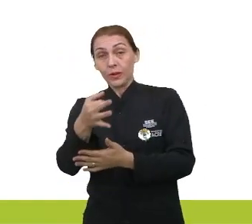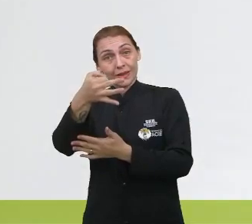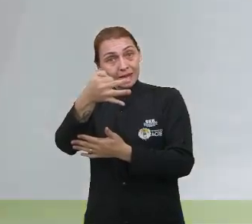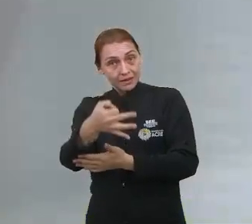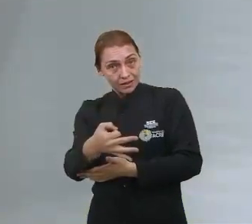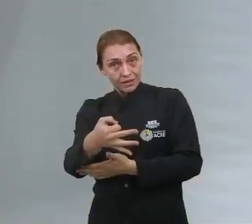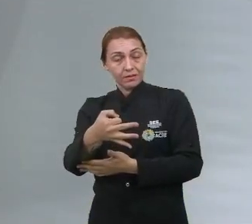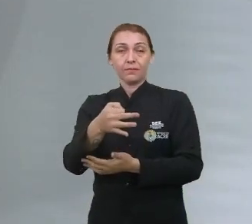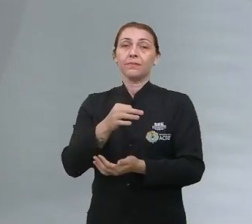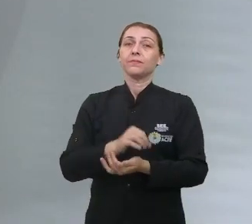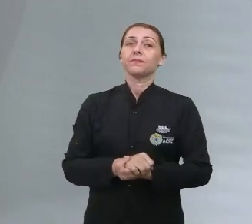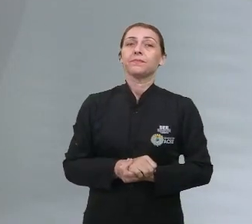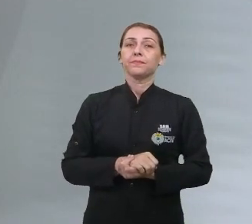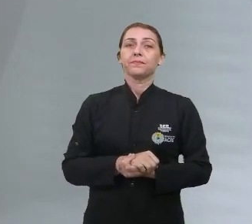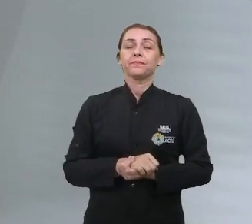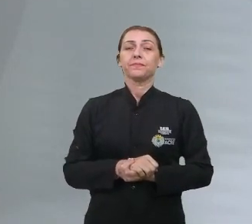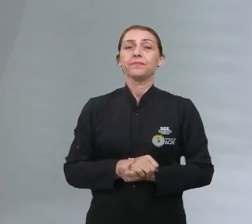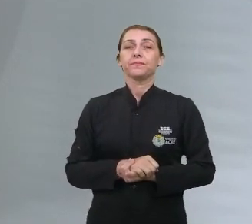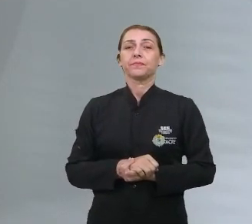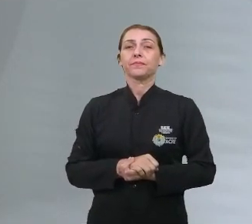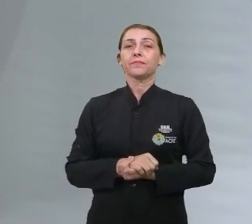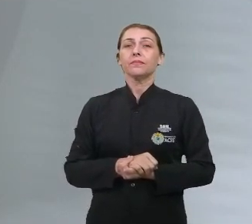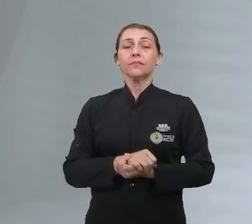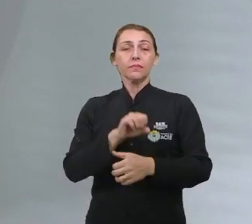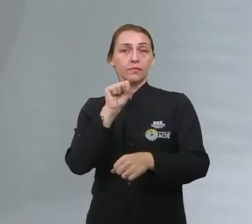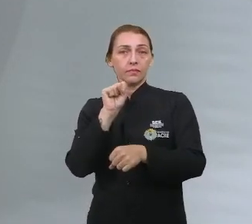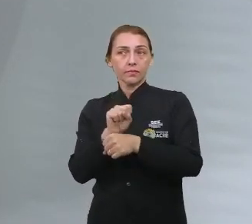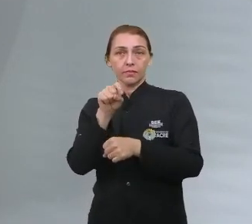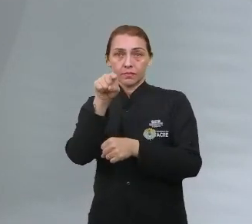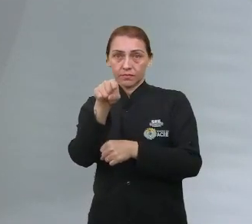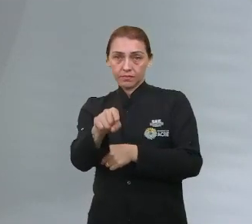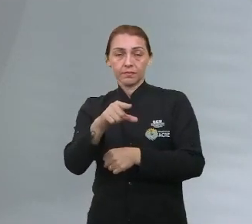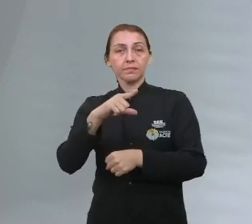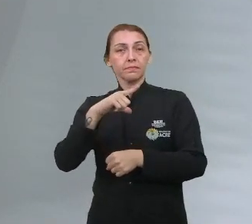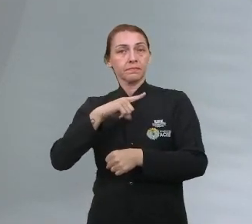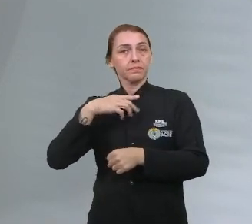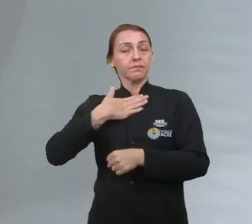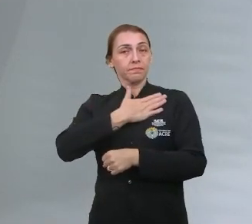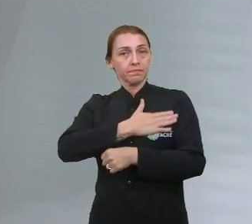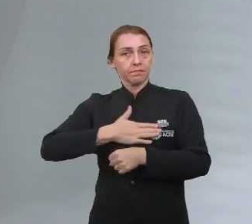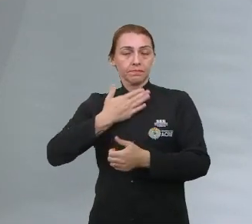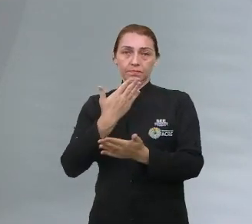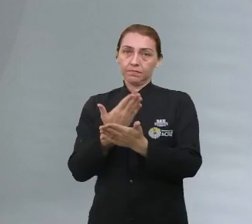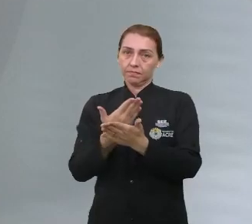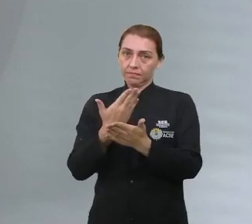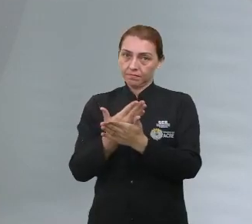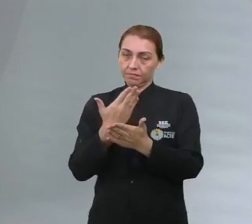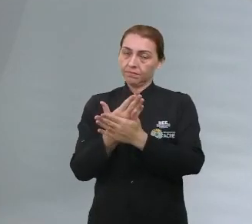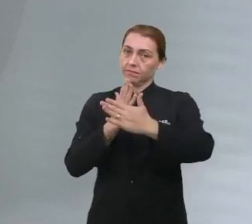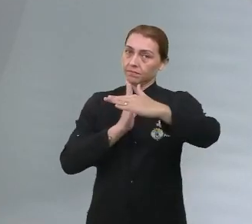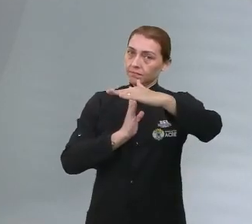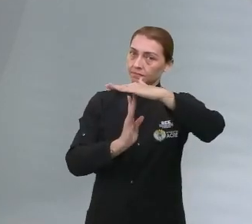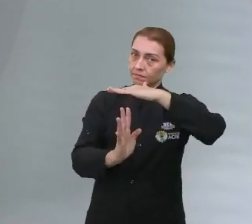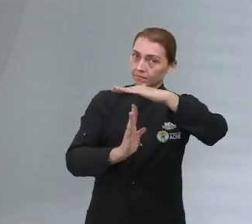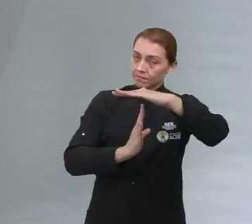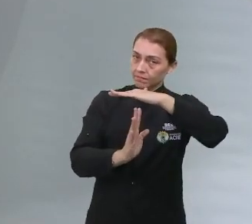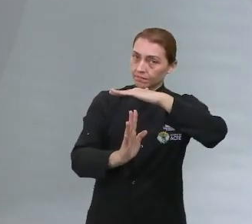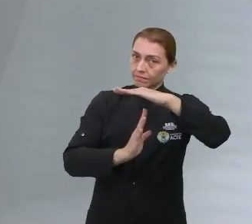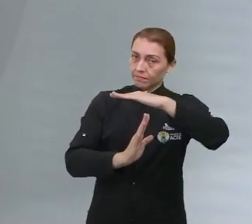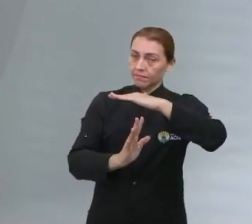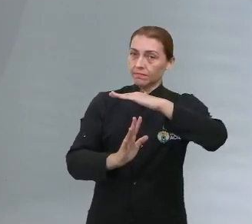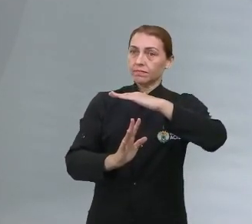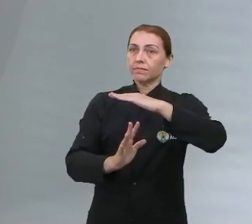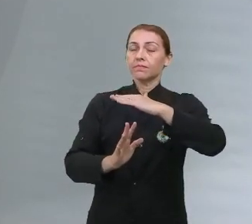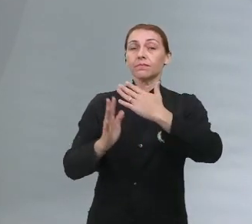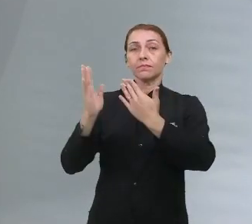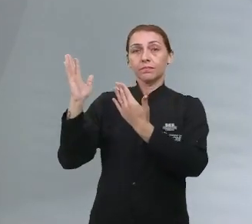correta, pessoal, tá? Então, espero que vocês tenham gostado da nossa aula sobre migrações. Vou deixar